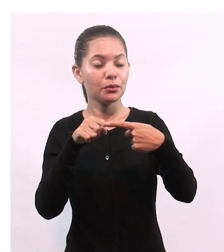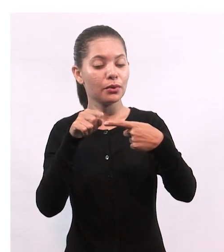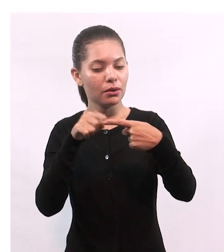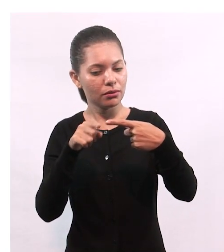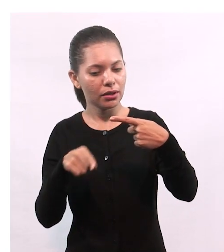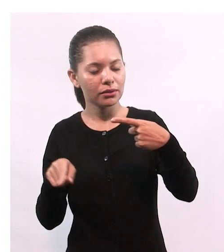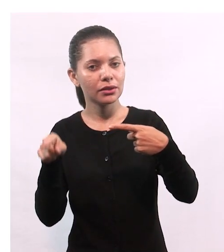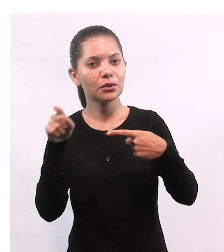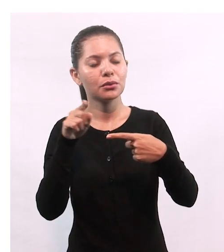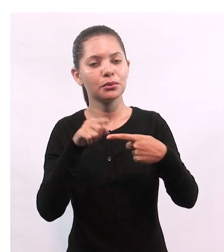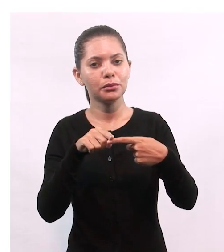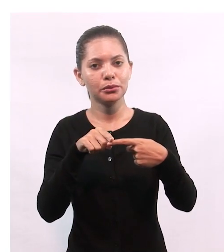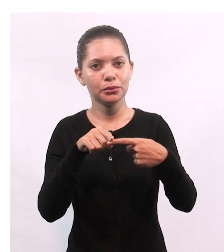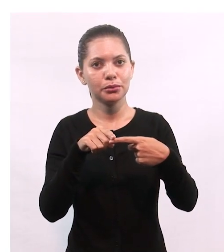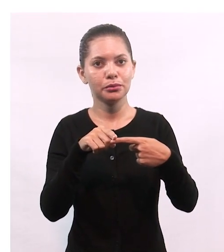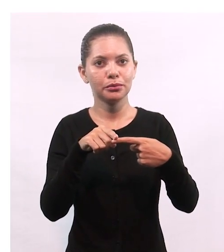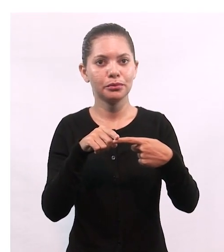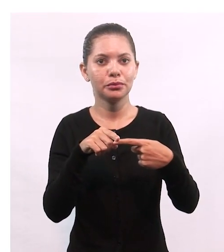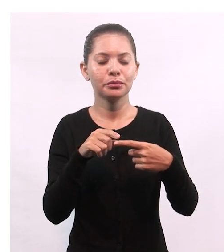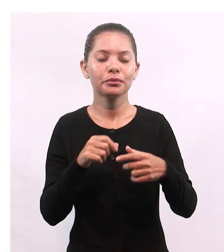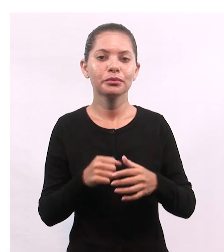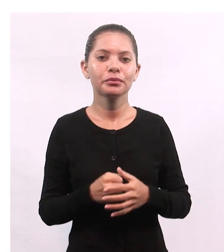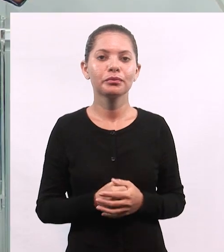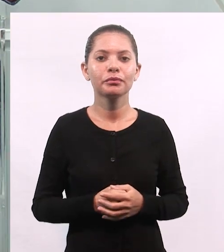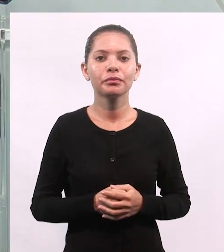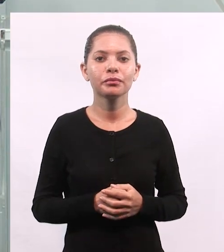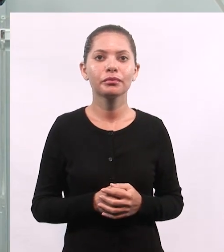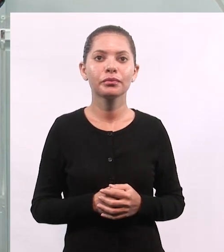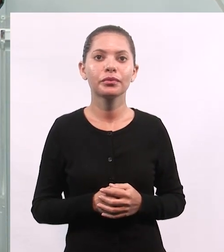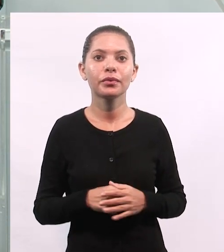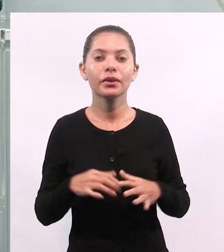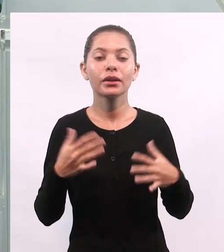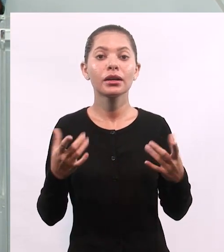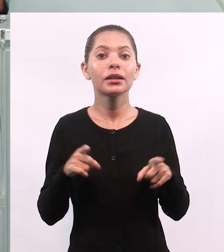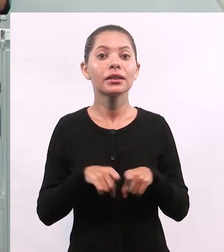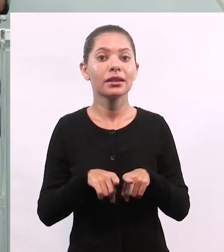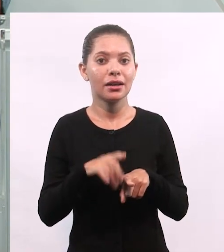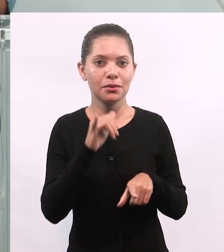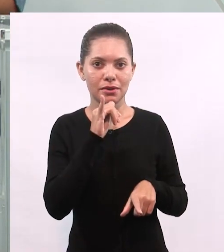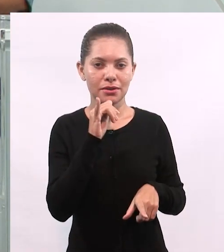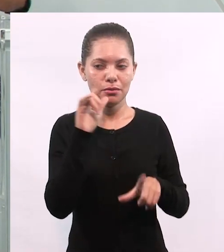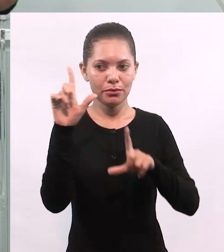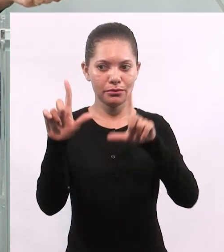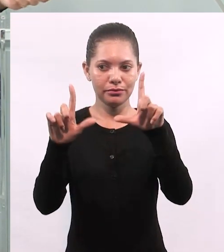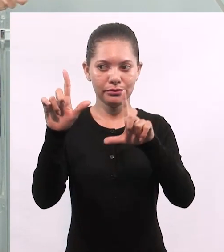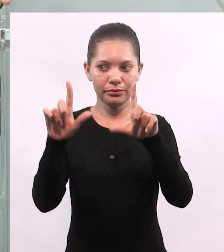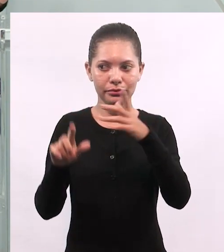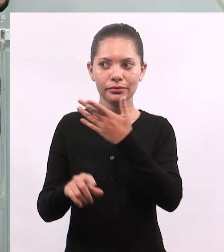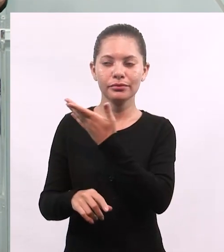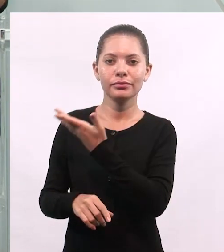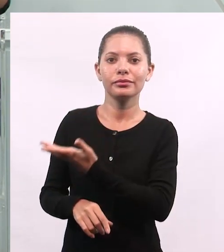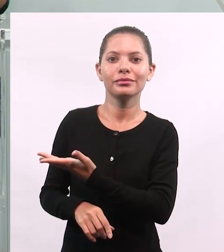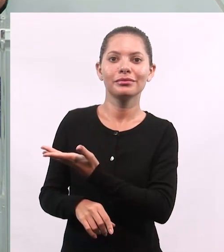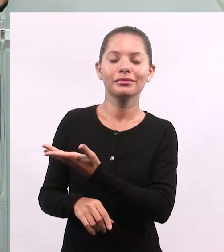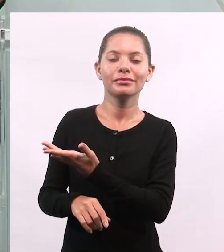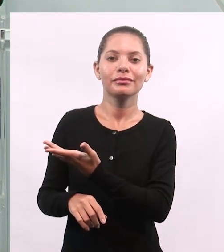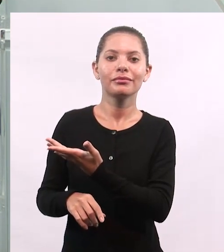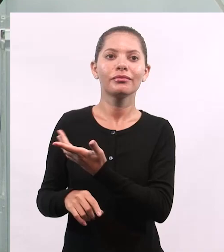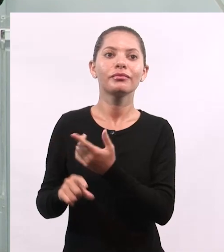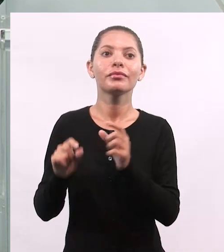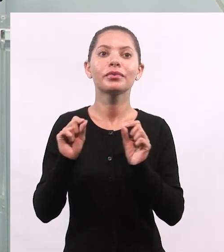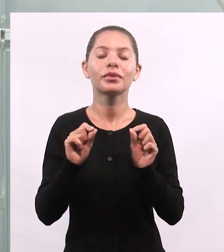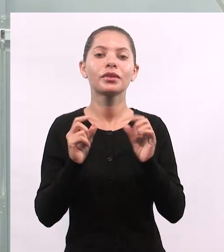vai ter pelo menos um dos lados redondos, um dos lados vai ser uma circunferência, e aí a gente tem uns exemplos na tela, e